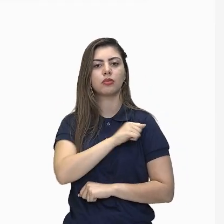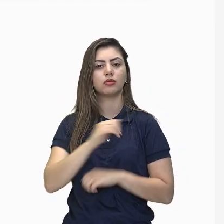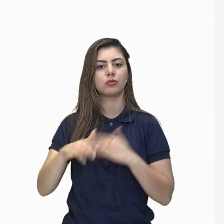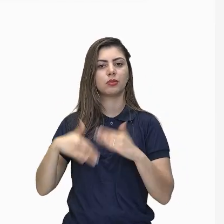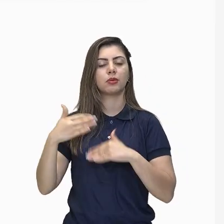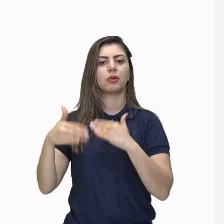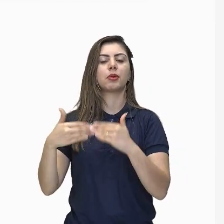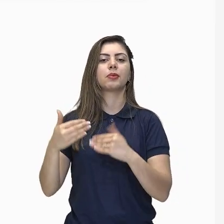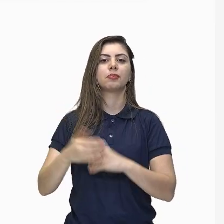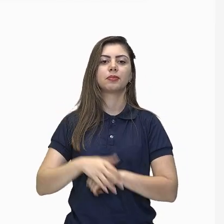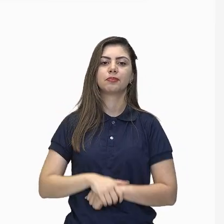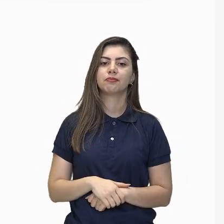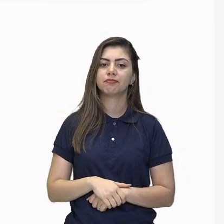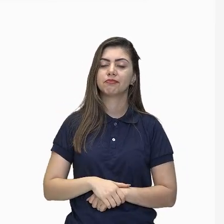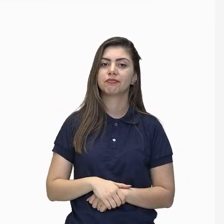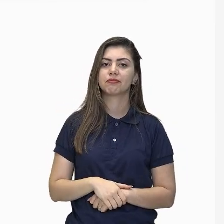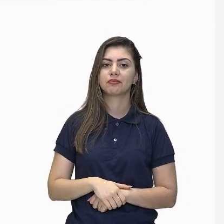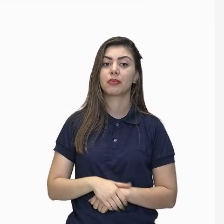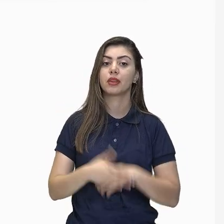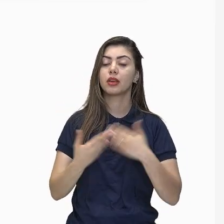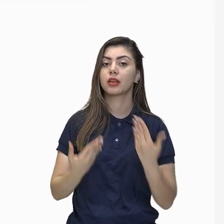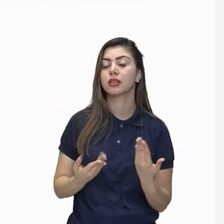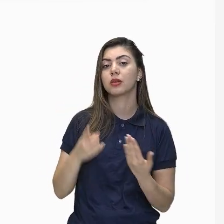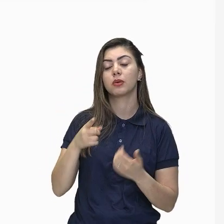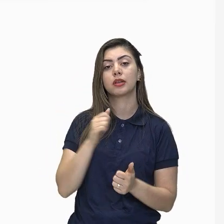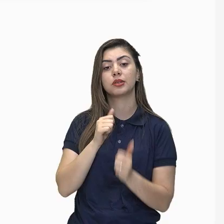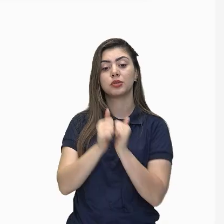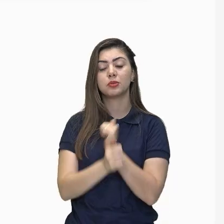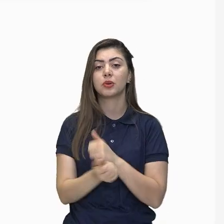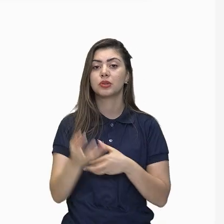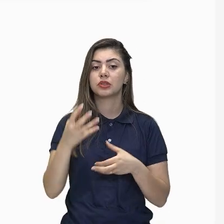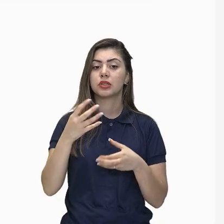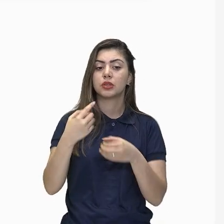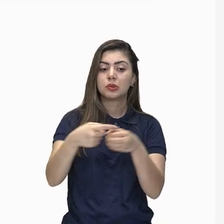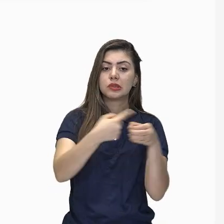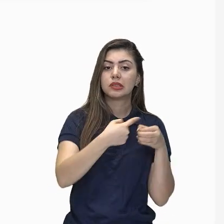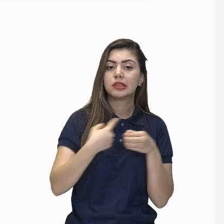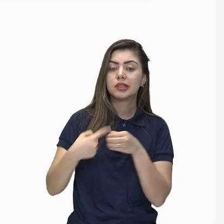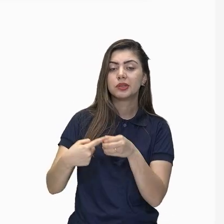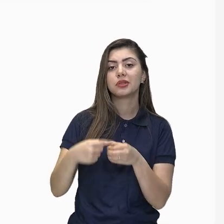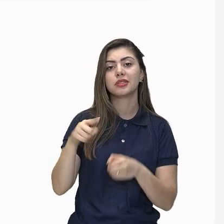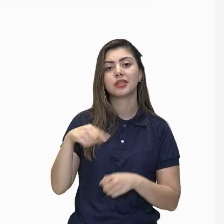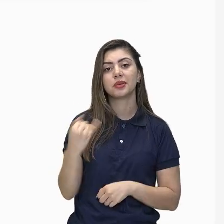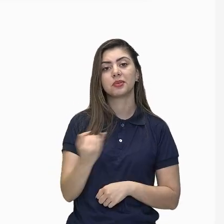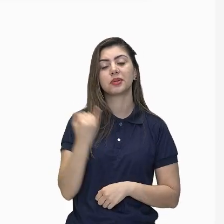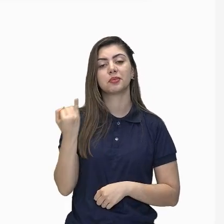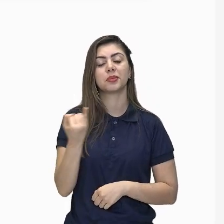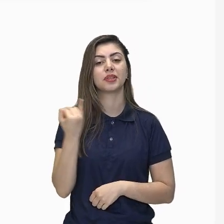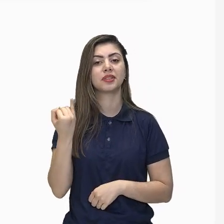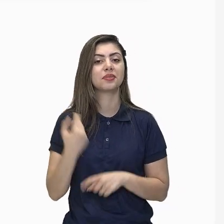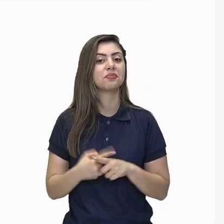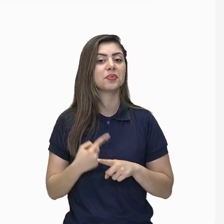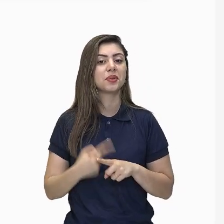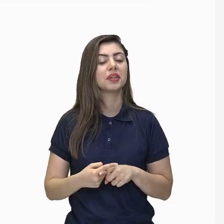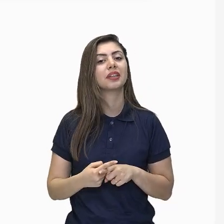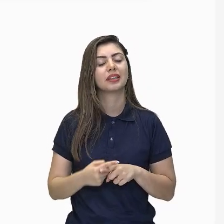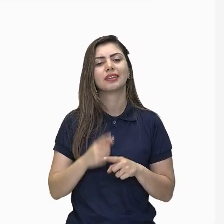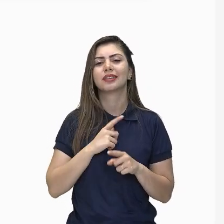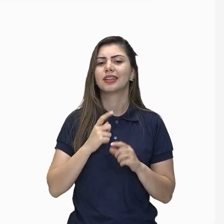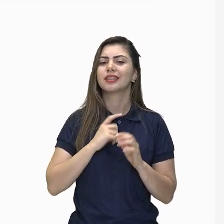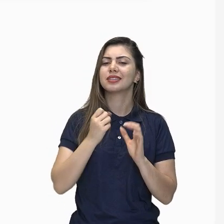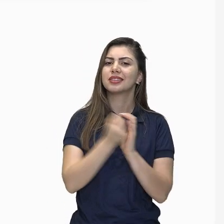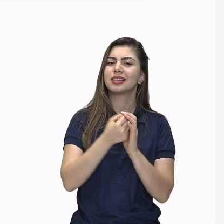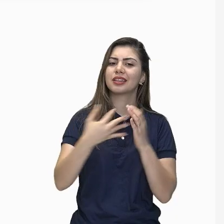isso que a presença do esporte no interior, ele é importantíssimo, porque ele vai trazer esses